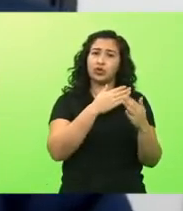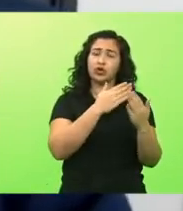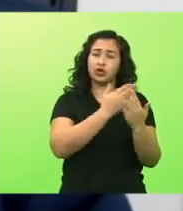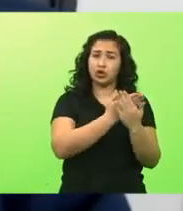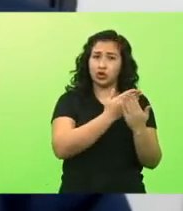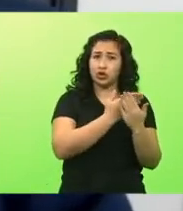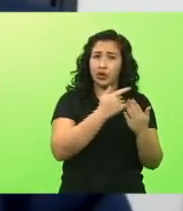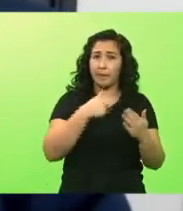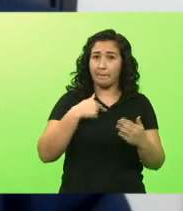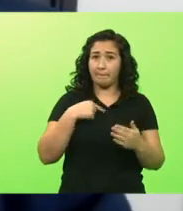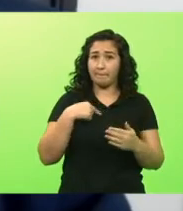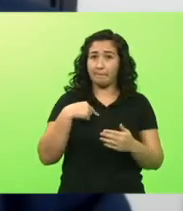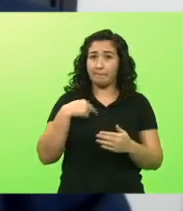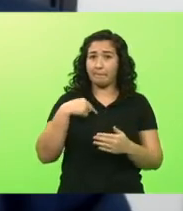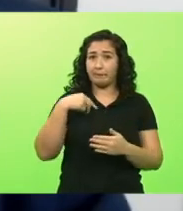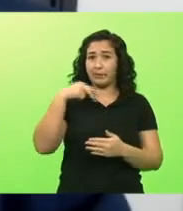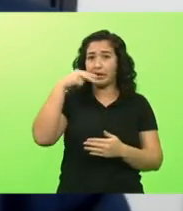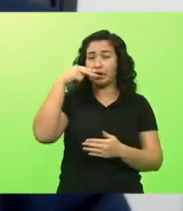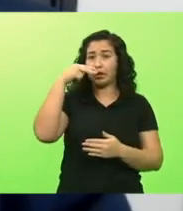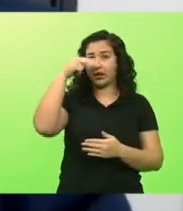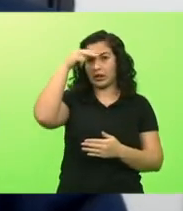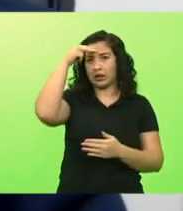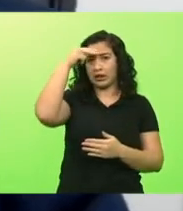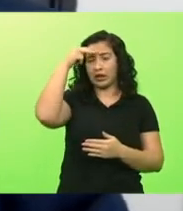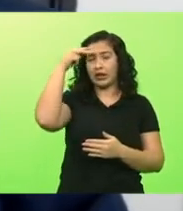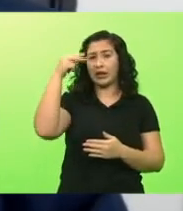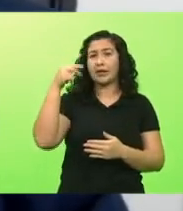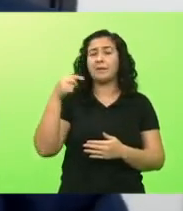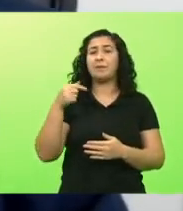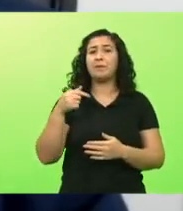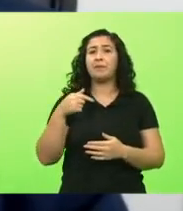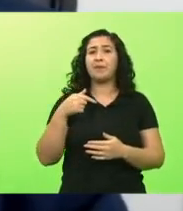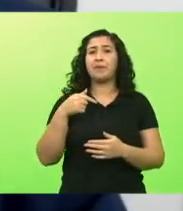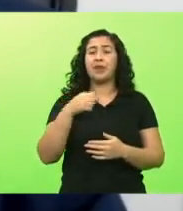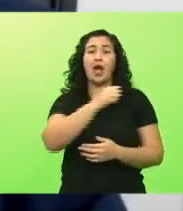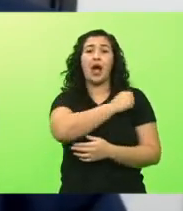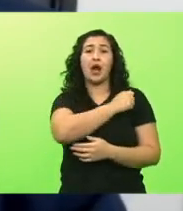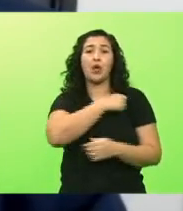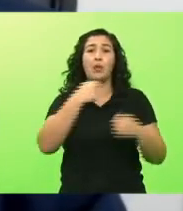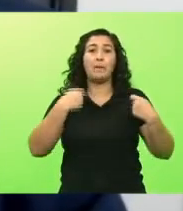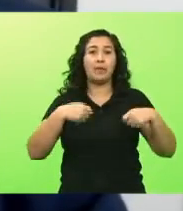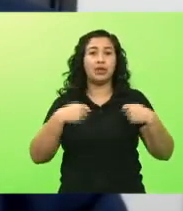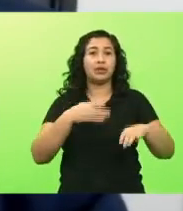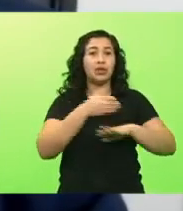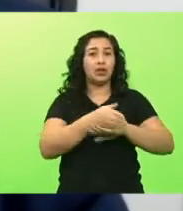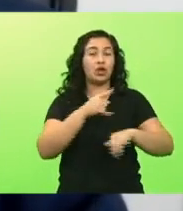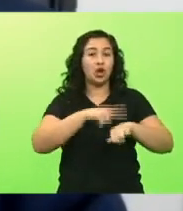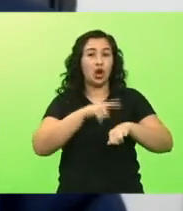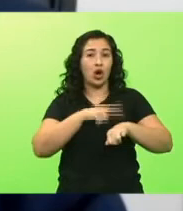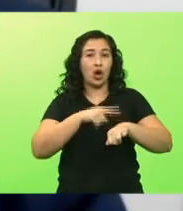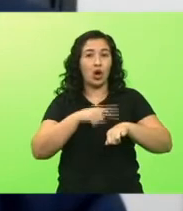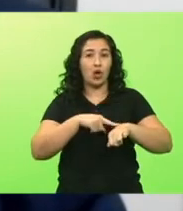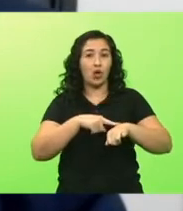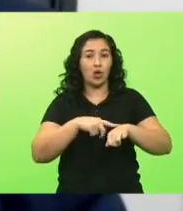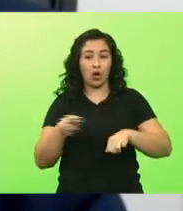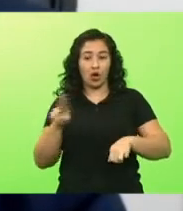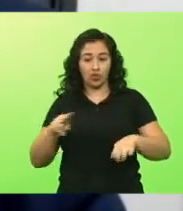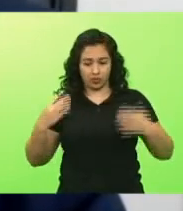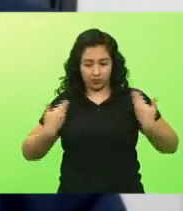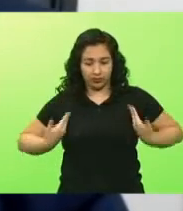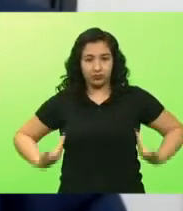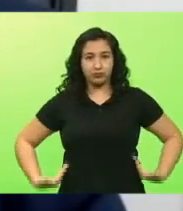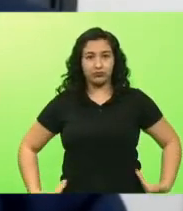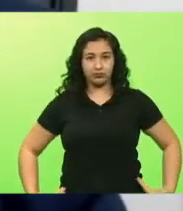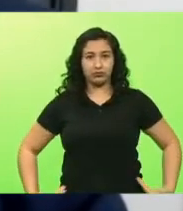aluno tem que estar no horário, tem que estar vestindo o uniforme, de quando em quando é feita